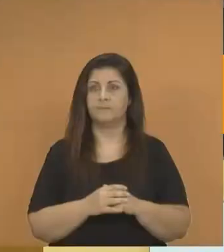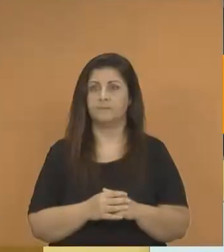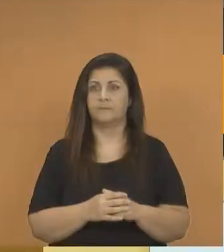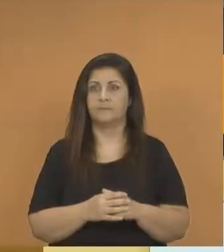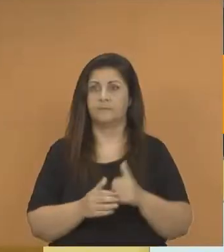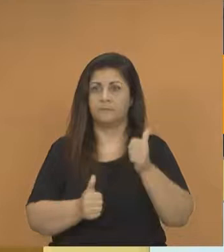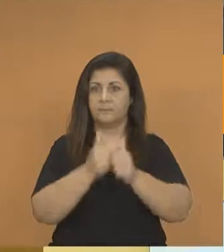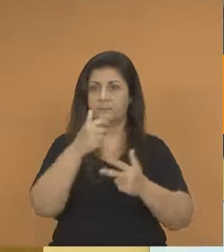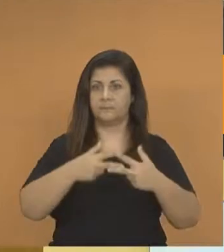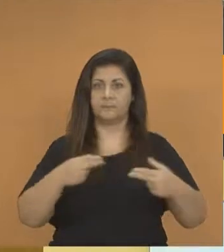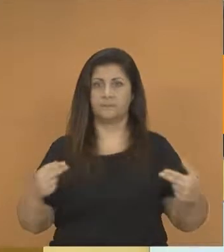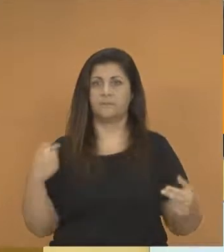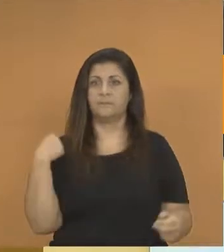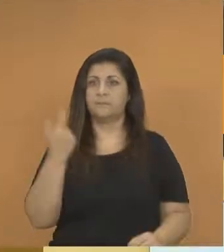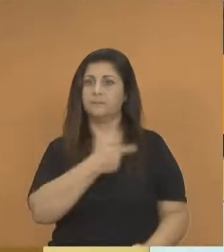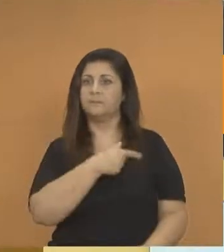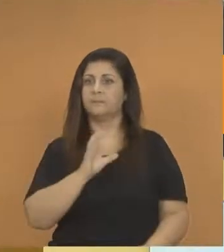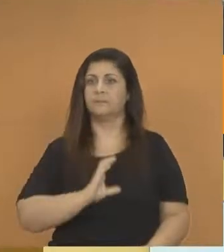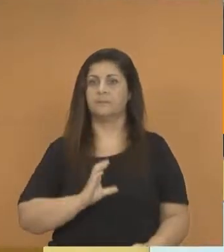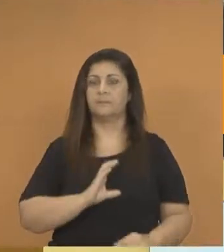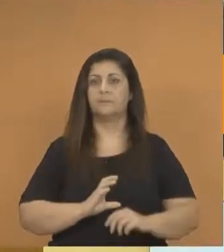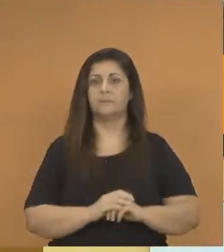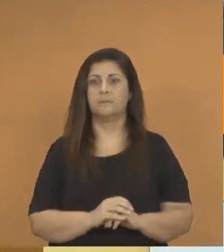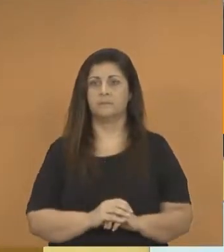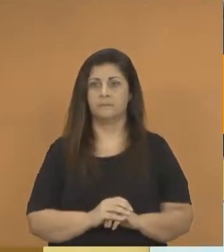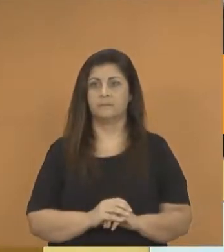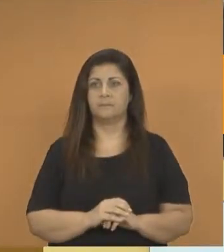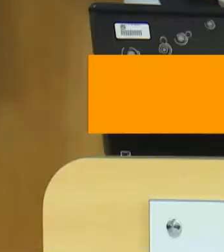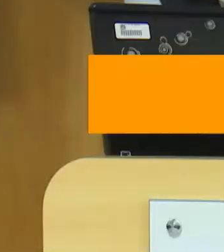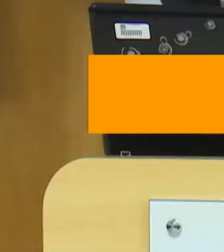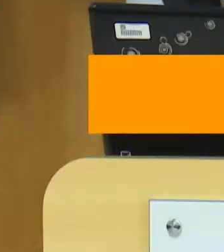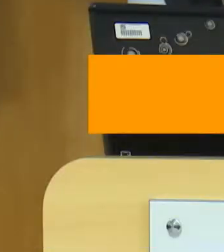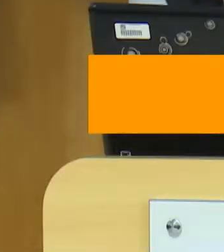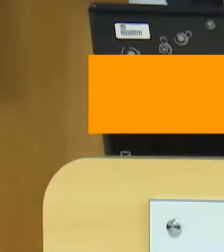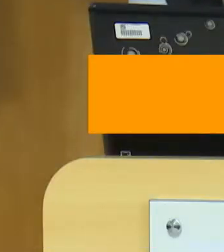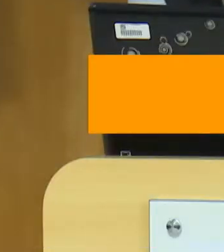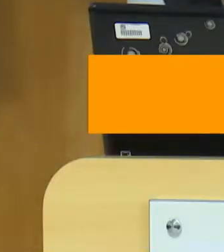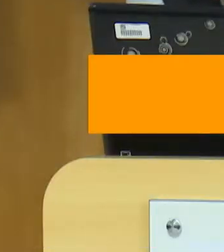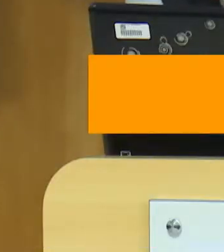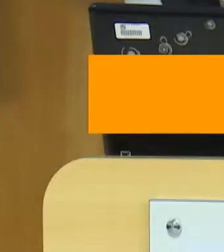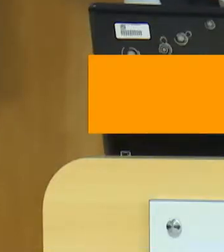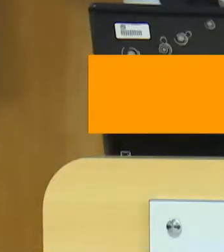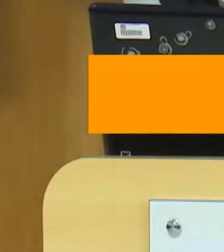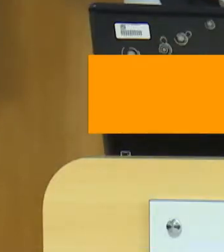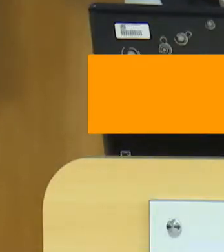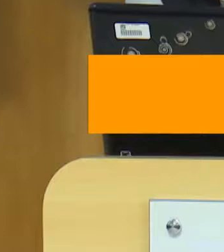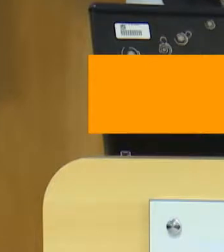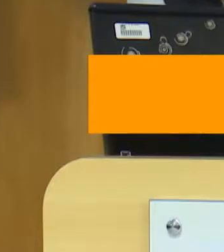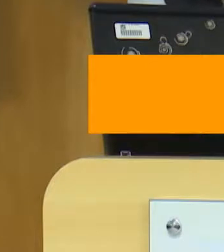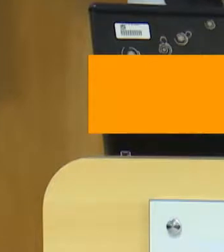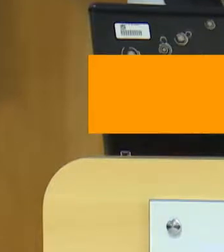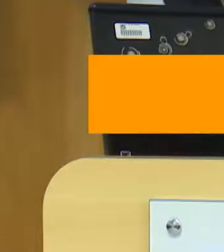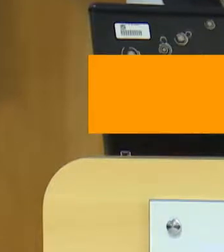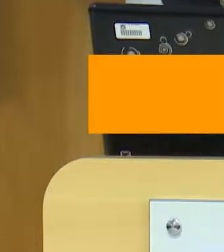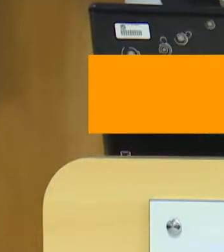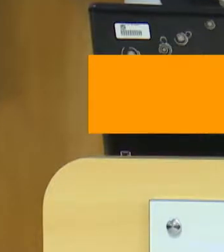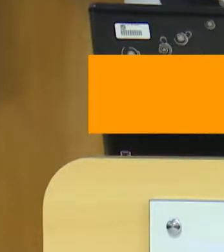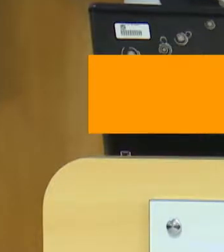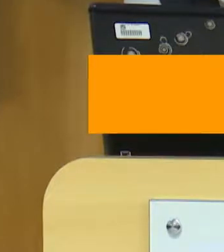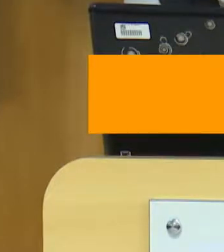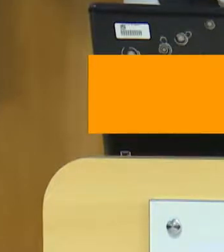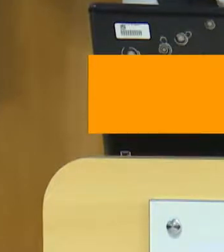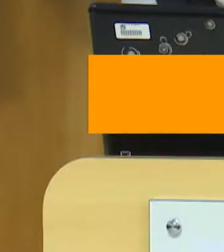no esporte da nossa cidade, que infelizmente há muitos anos, aqui na nossa cidade, a